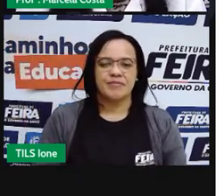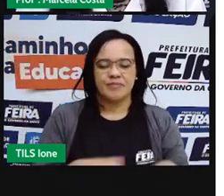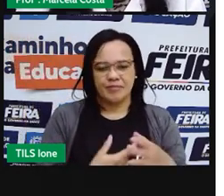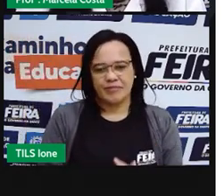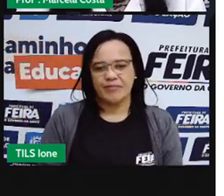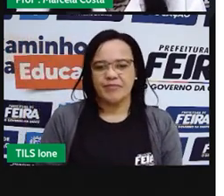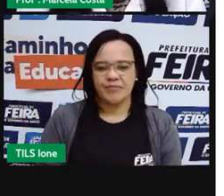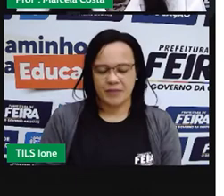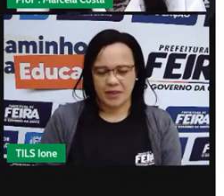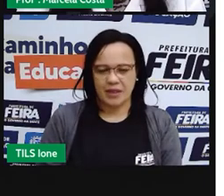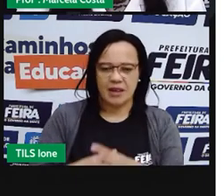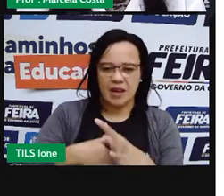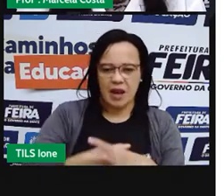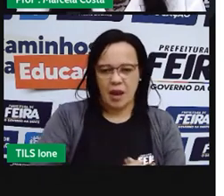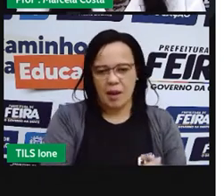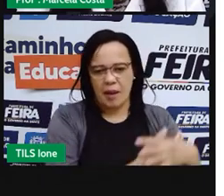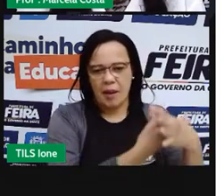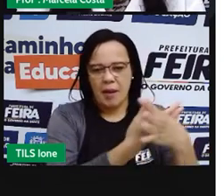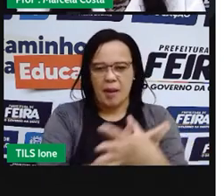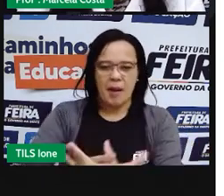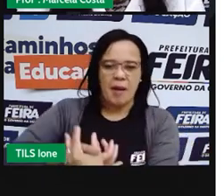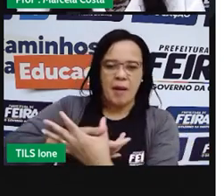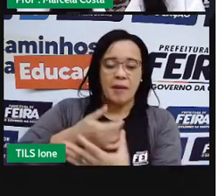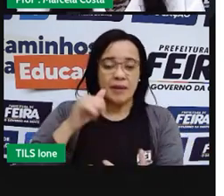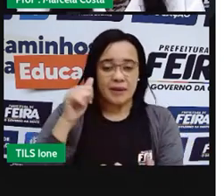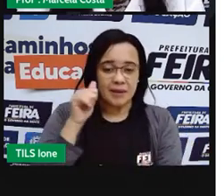A pequena sereia.